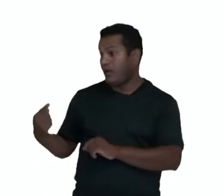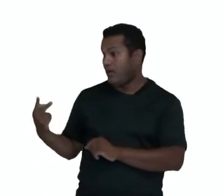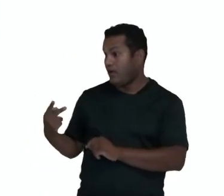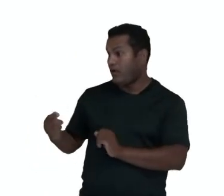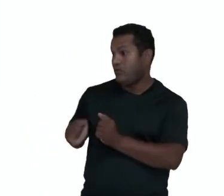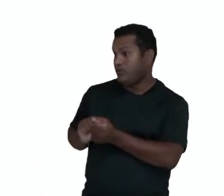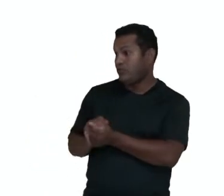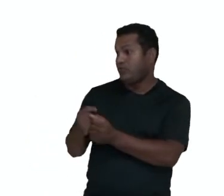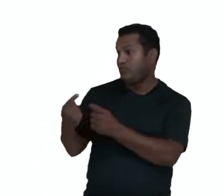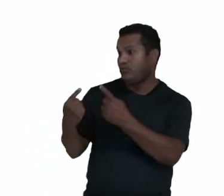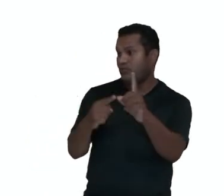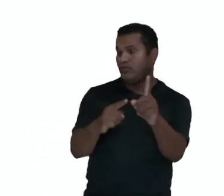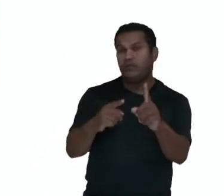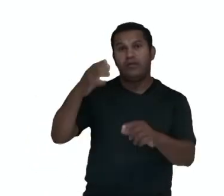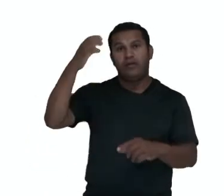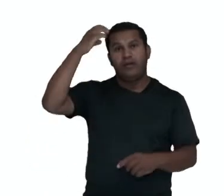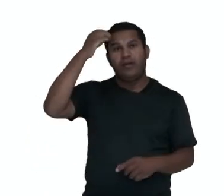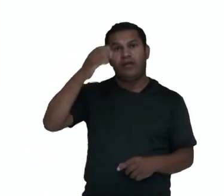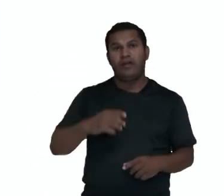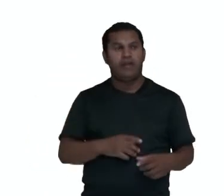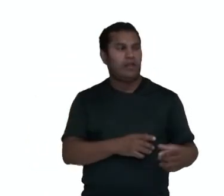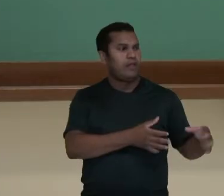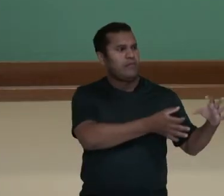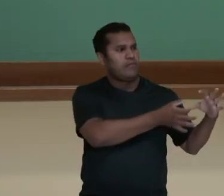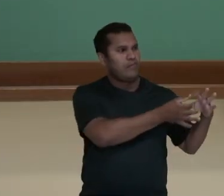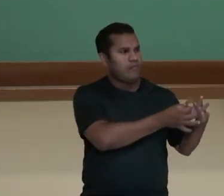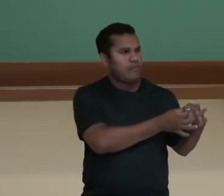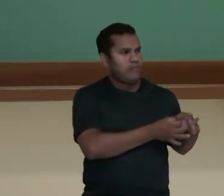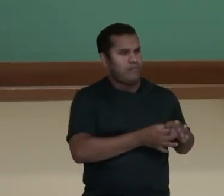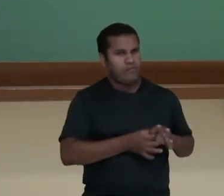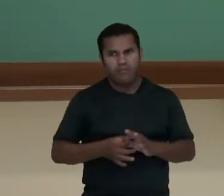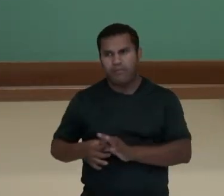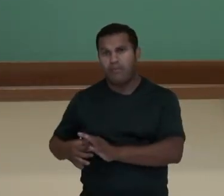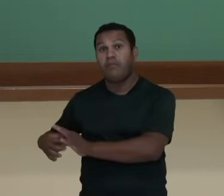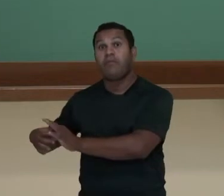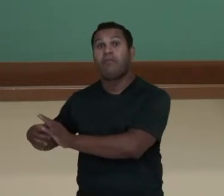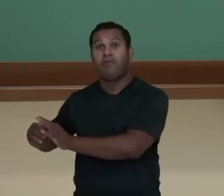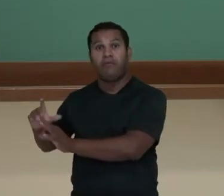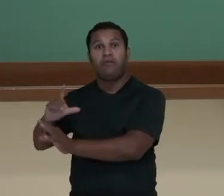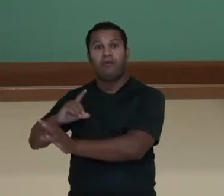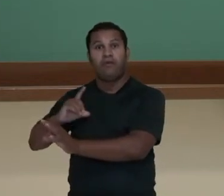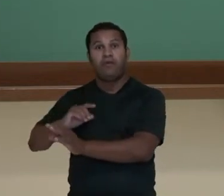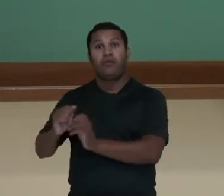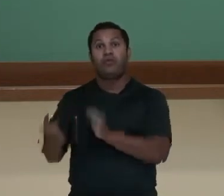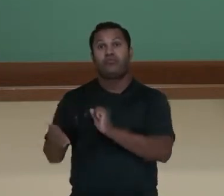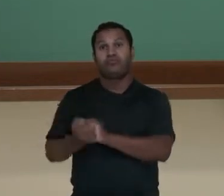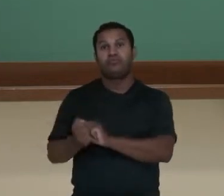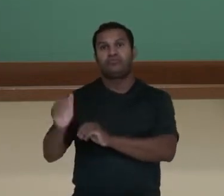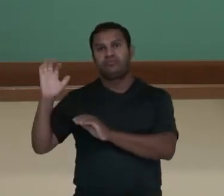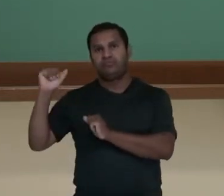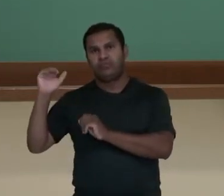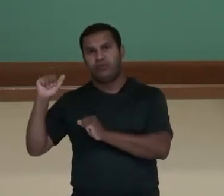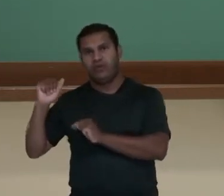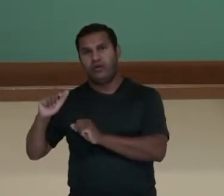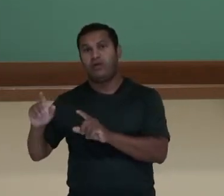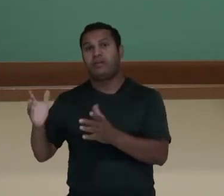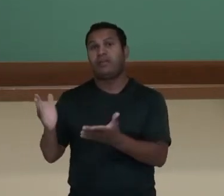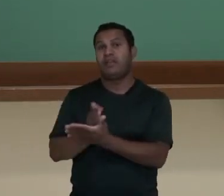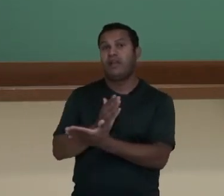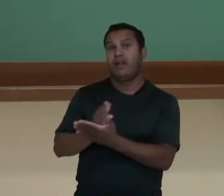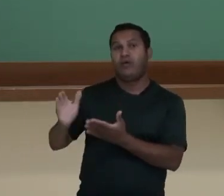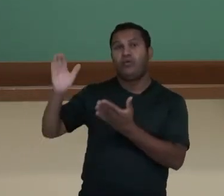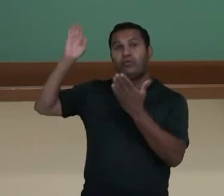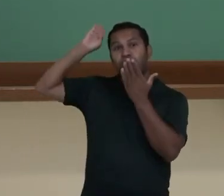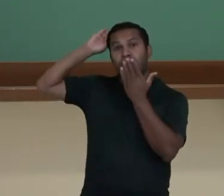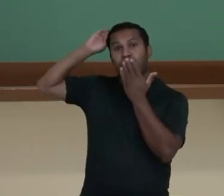atacar os astecas, né? Até para que eles pudessem compreender melhor a organização política, militar, administrativa do Império